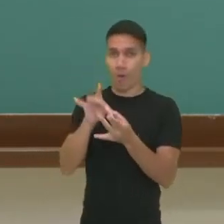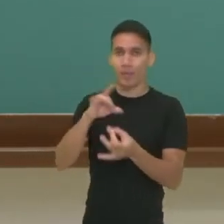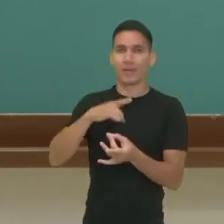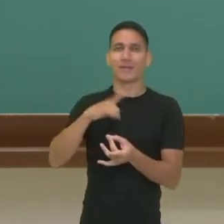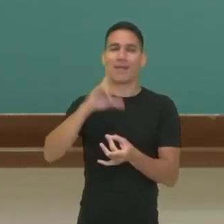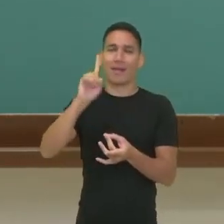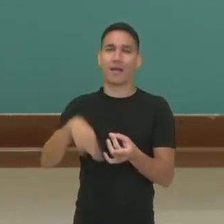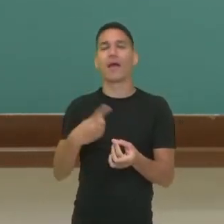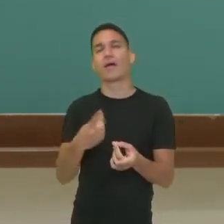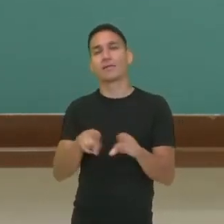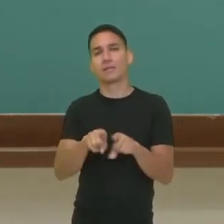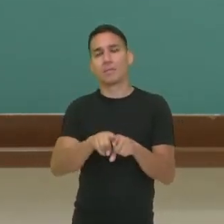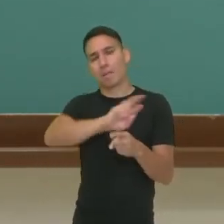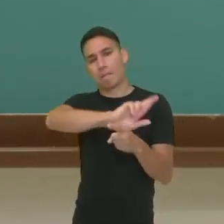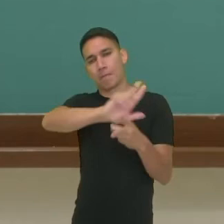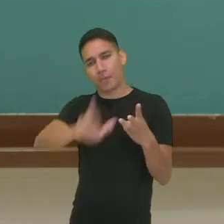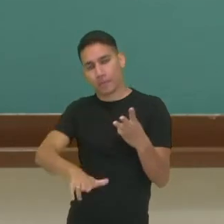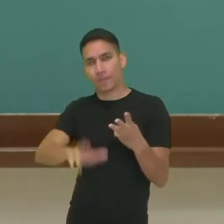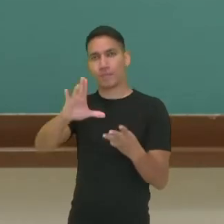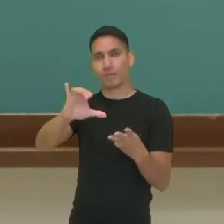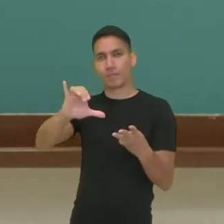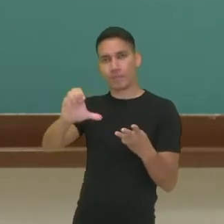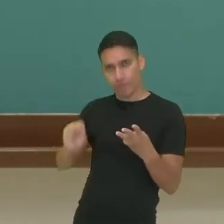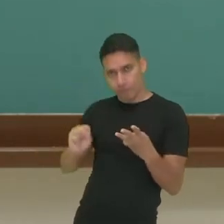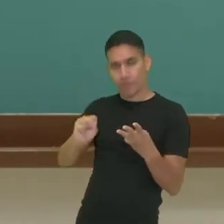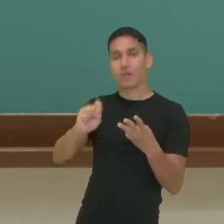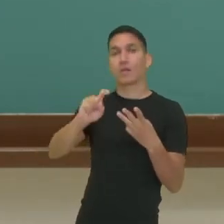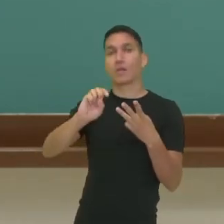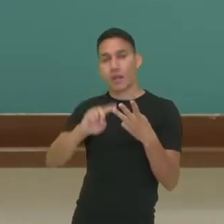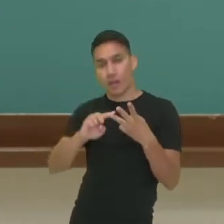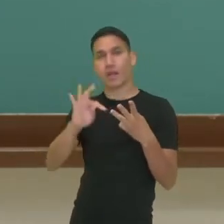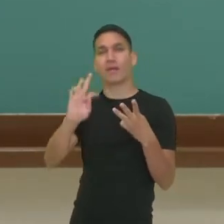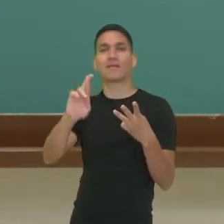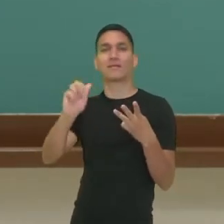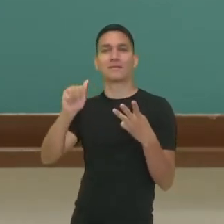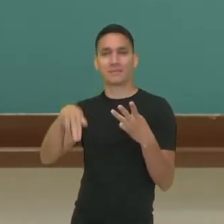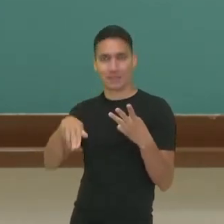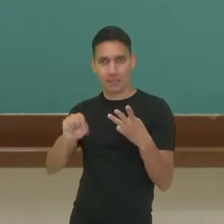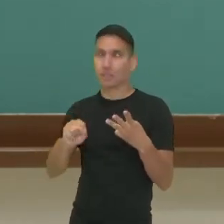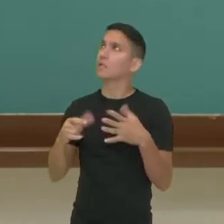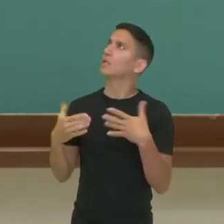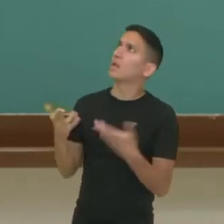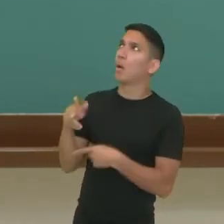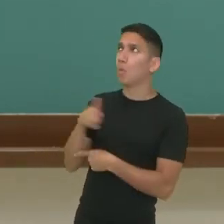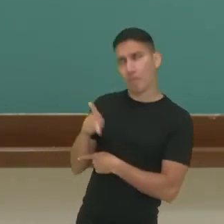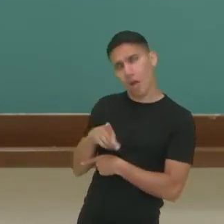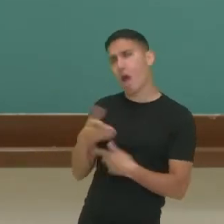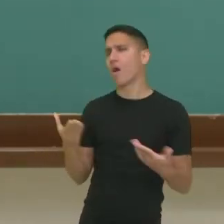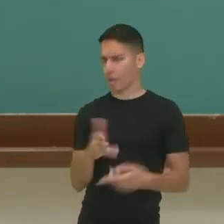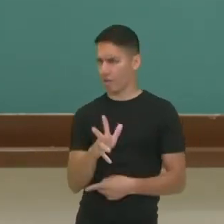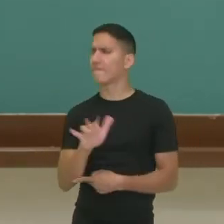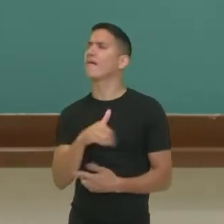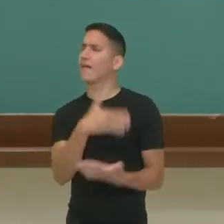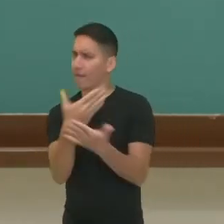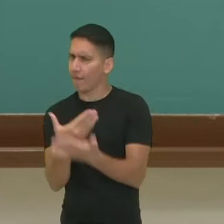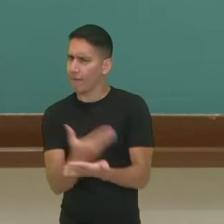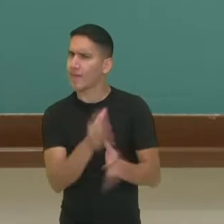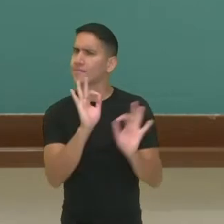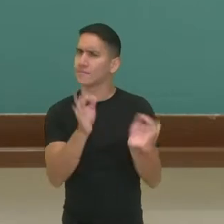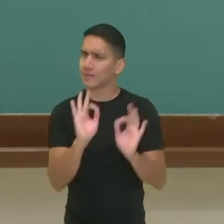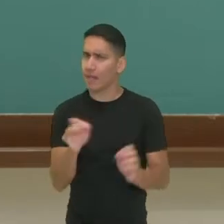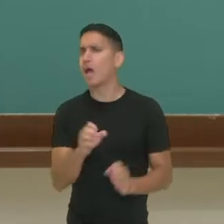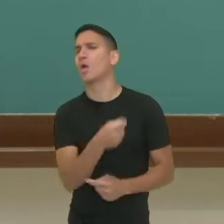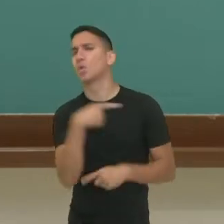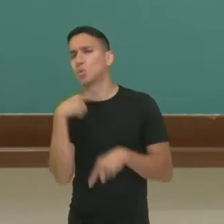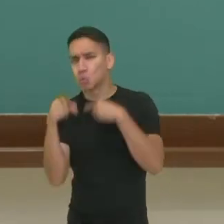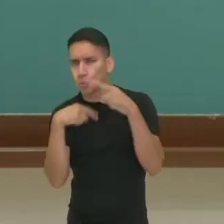cis e trans. Professor, nesta aula com certeza tem alguns questionamentos, alguns objetivos